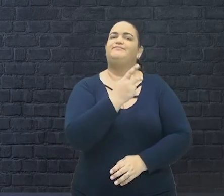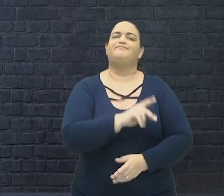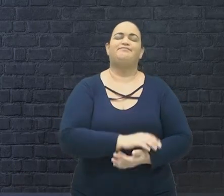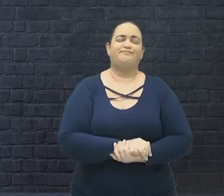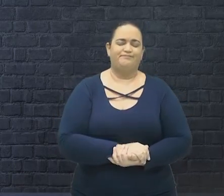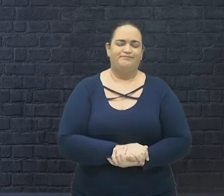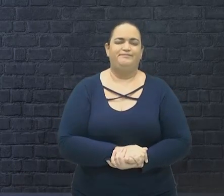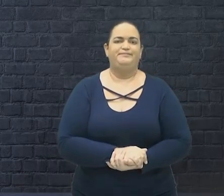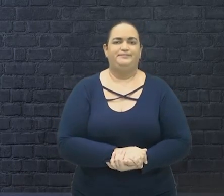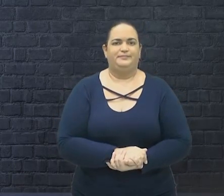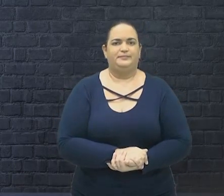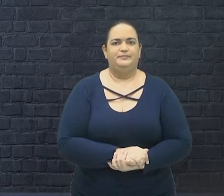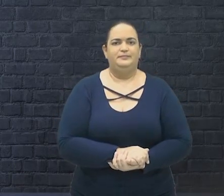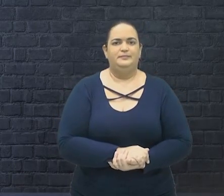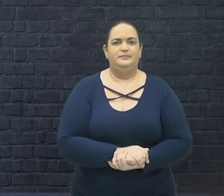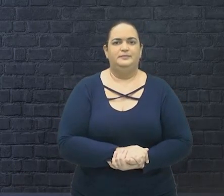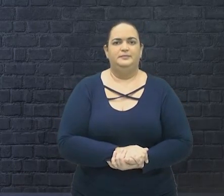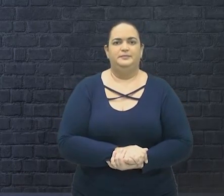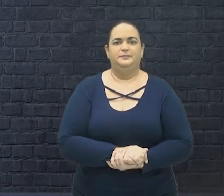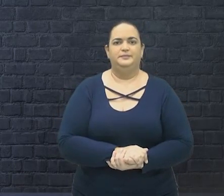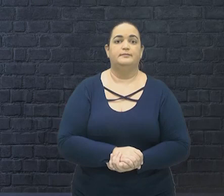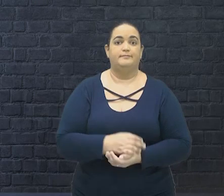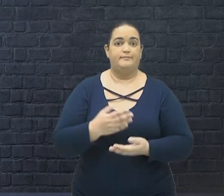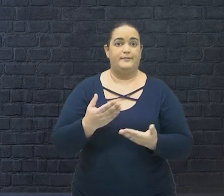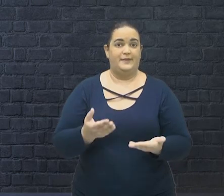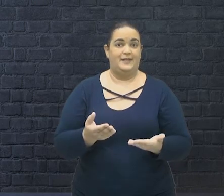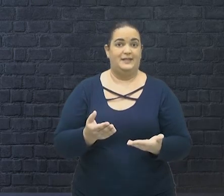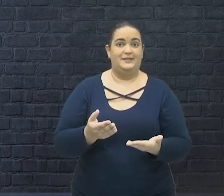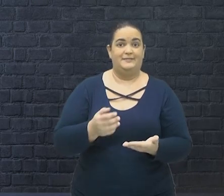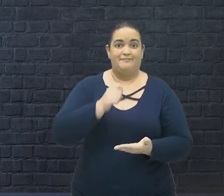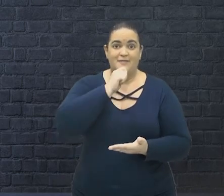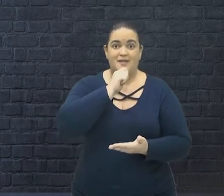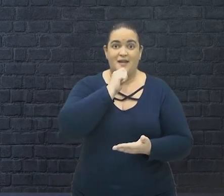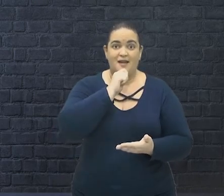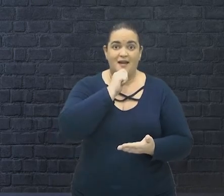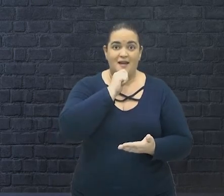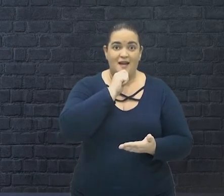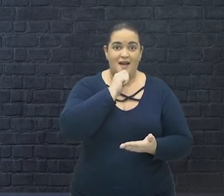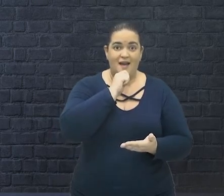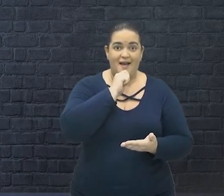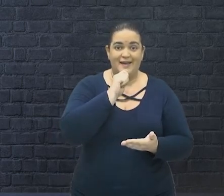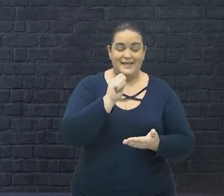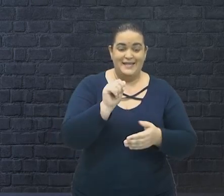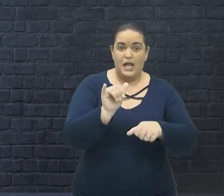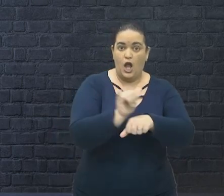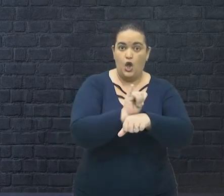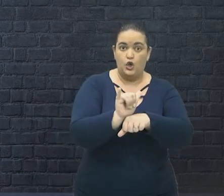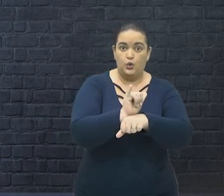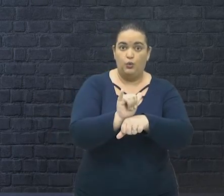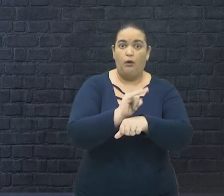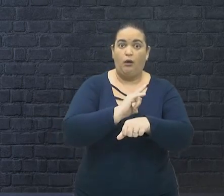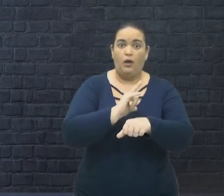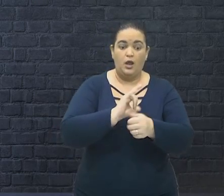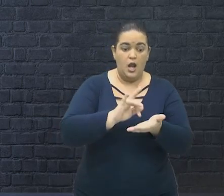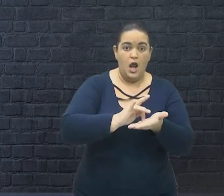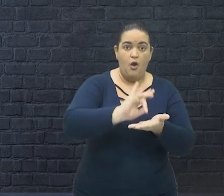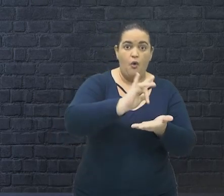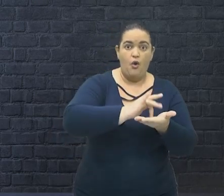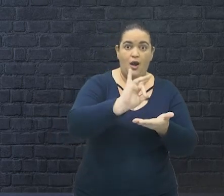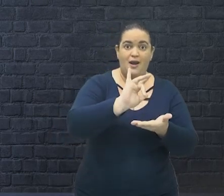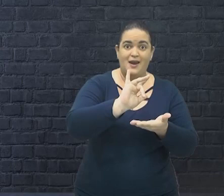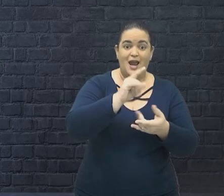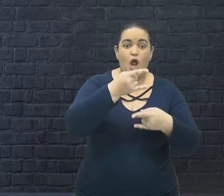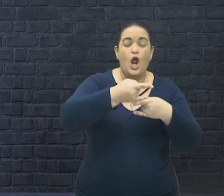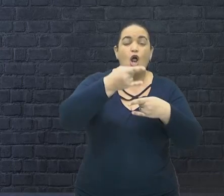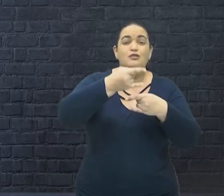da vida, né, da Carolina. Ainda, né, na descrição do vídeo do YouTube, vocês encontram o